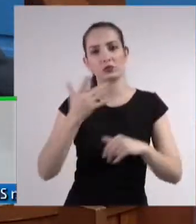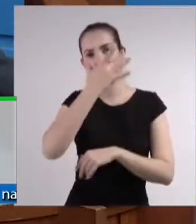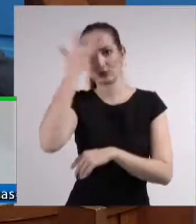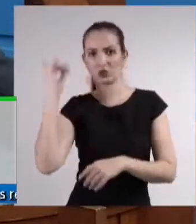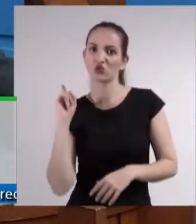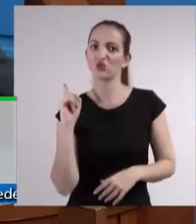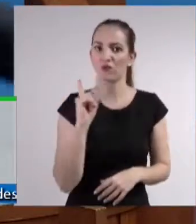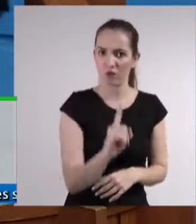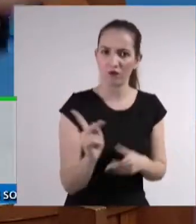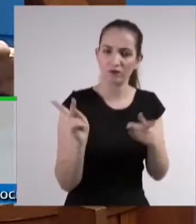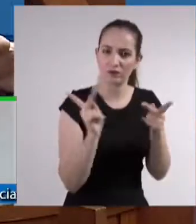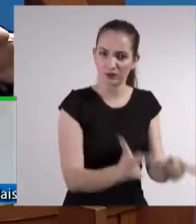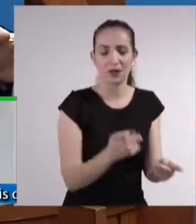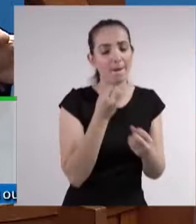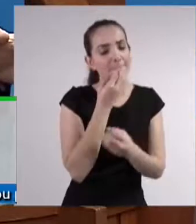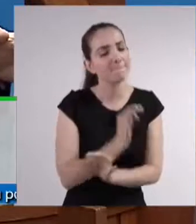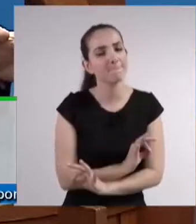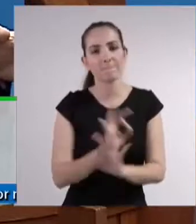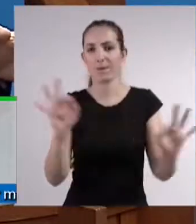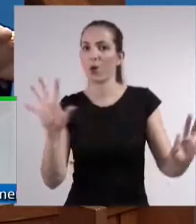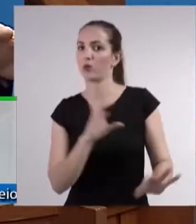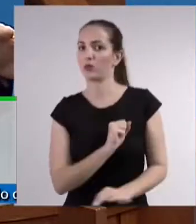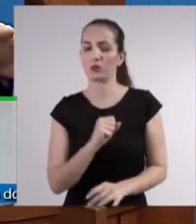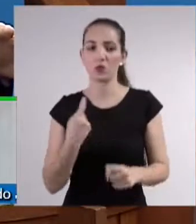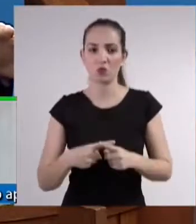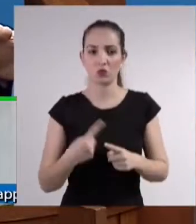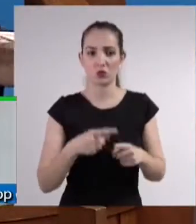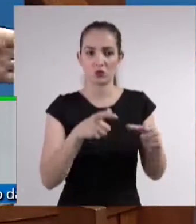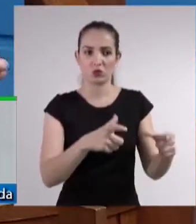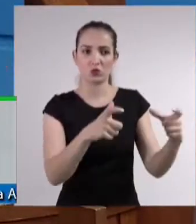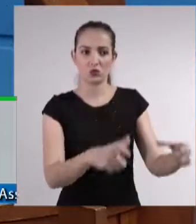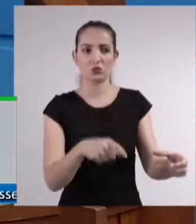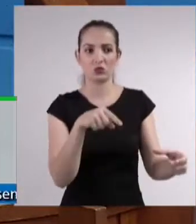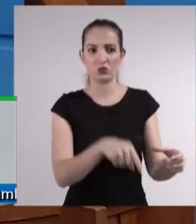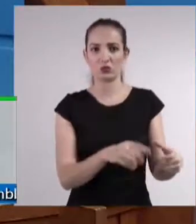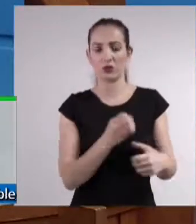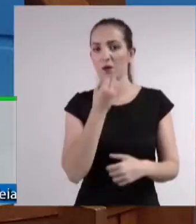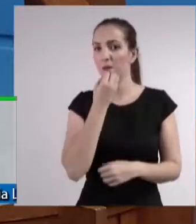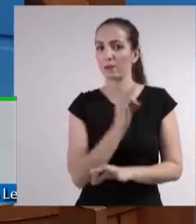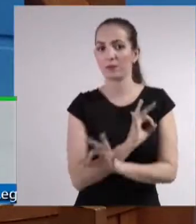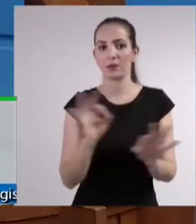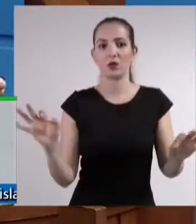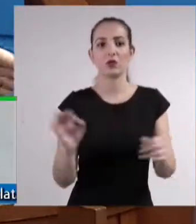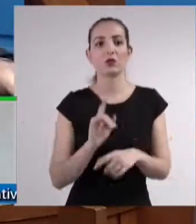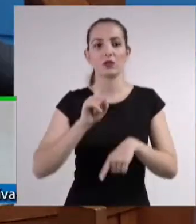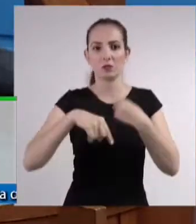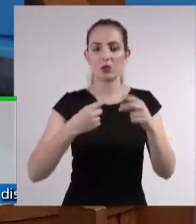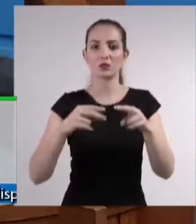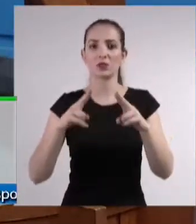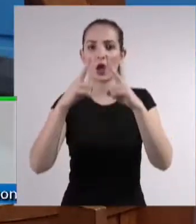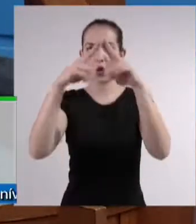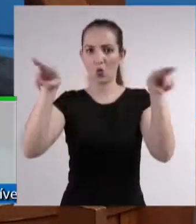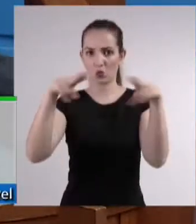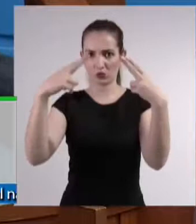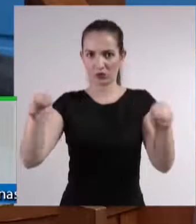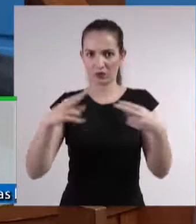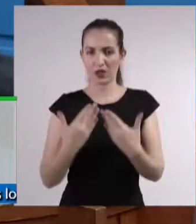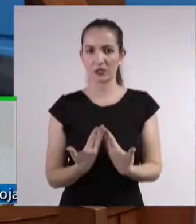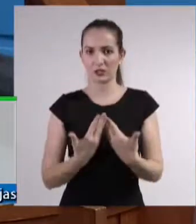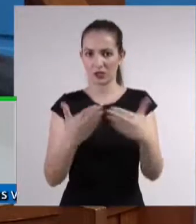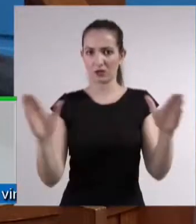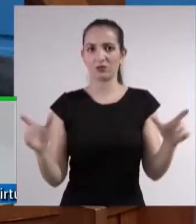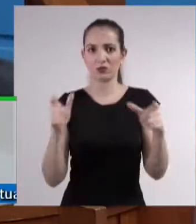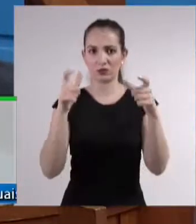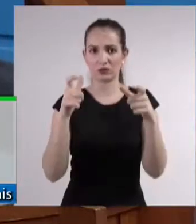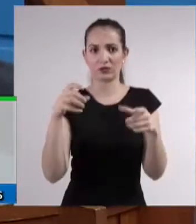adorou. Foi tão bom que a Unimed inaugurou o centro pediátrico dentro